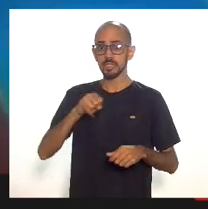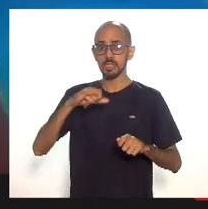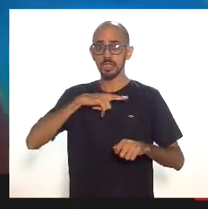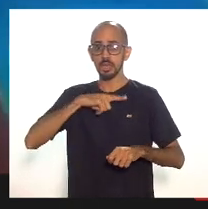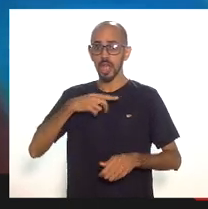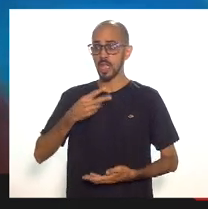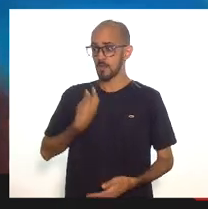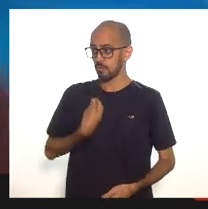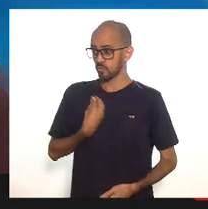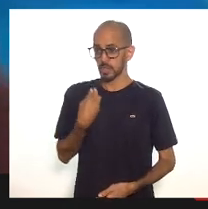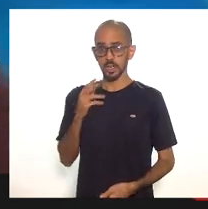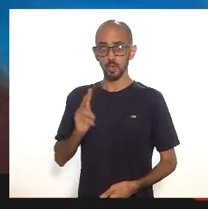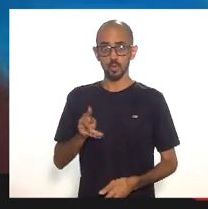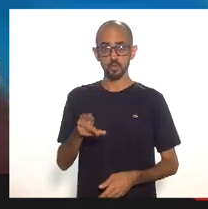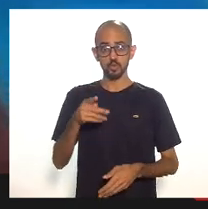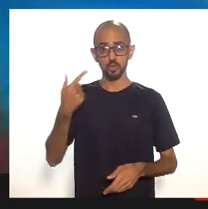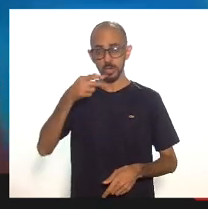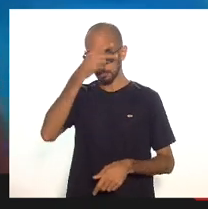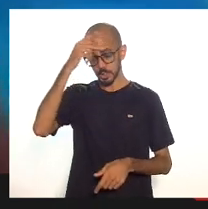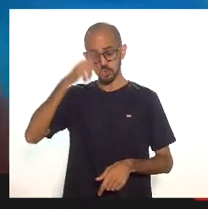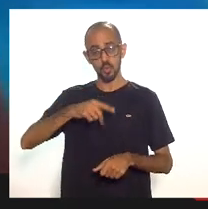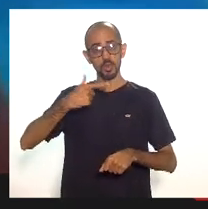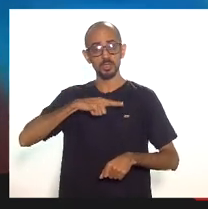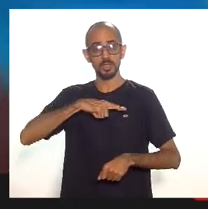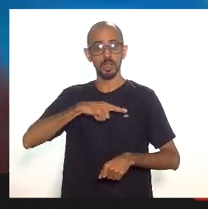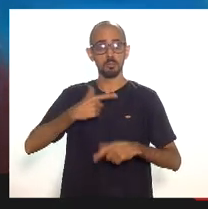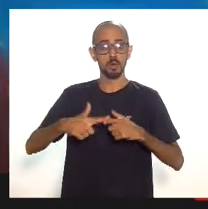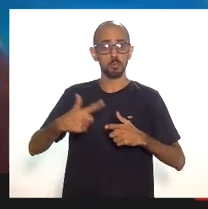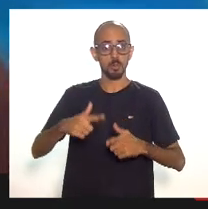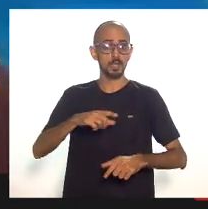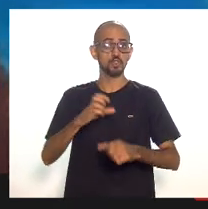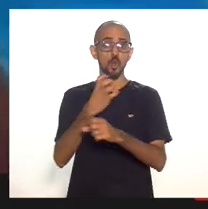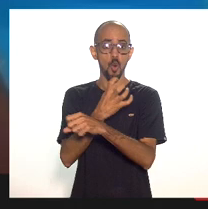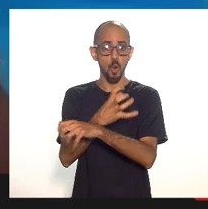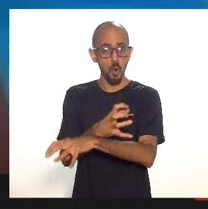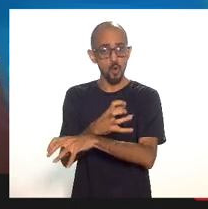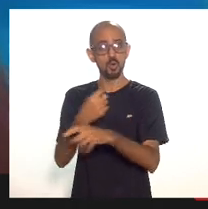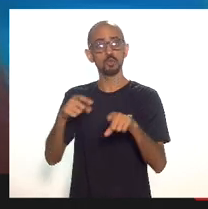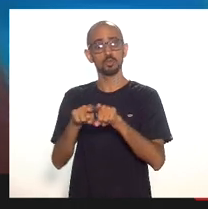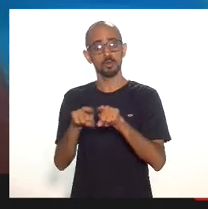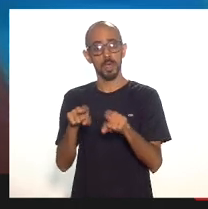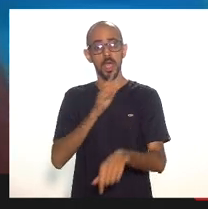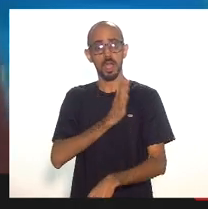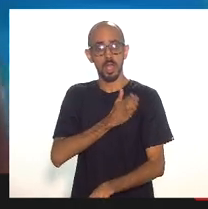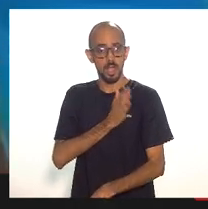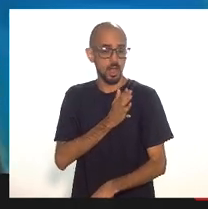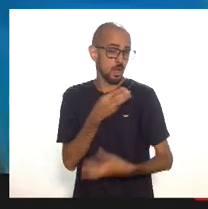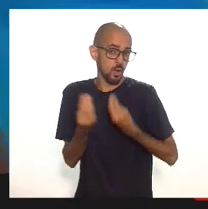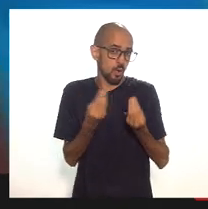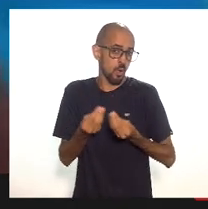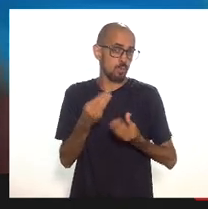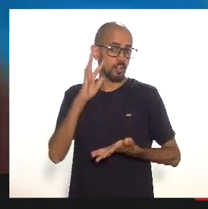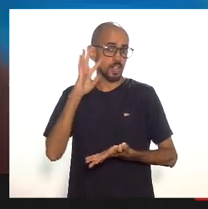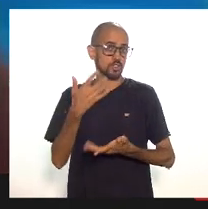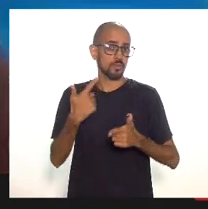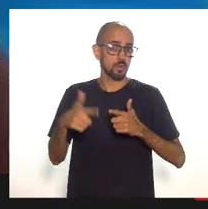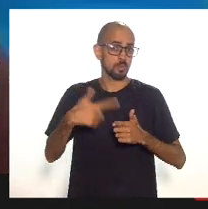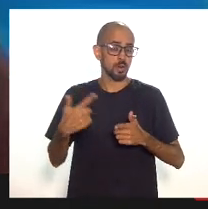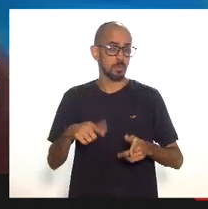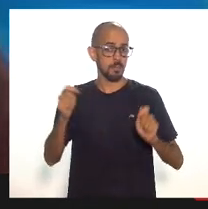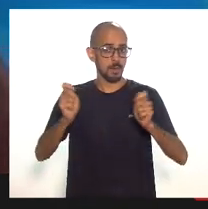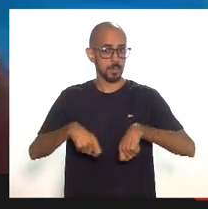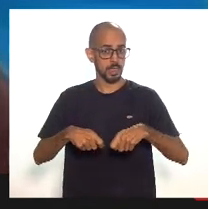vida continua e os pacientes de ortopedia, neuro e tal, vão continuar precisando de vaga e estão com menos vaga nessas unidades para que seja